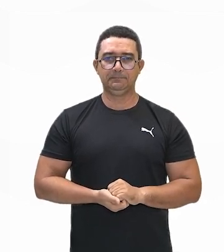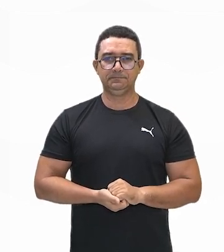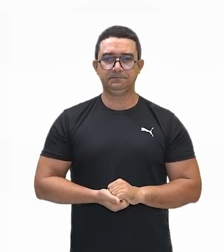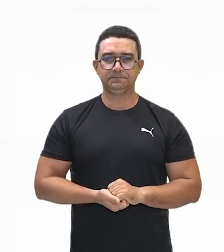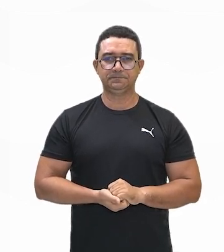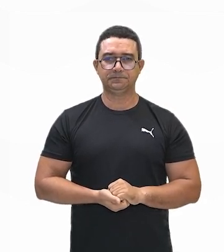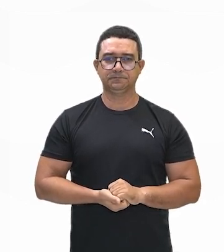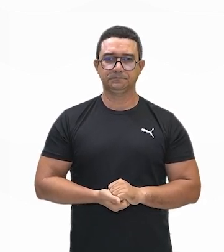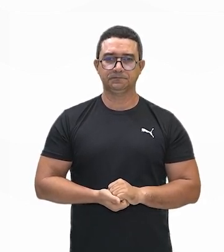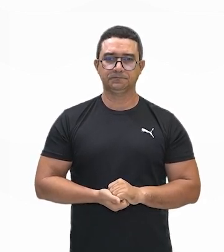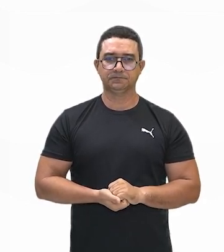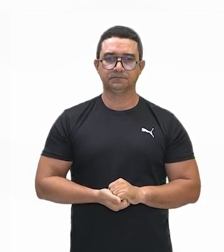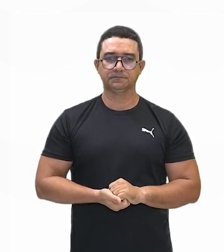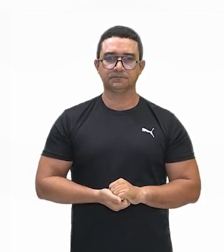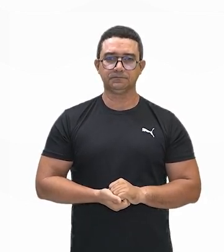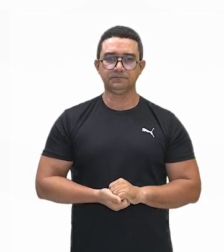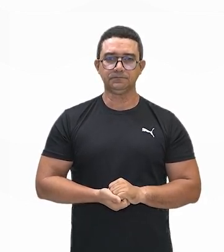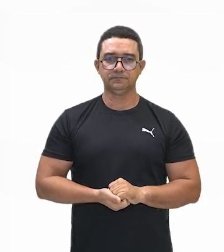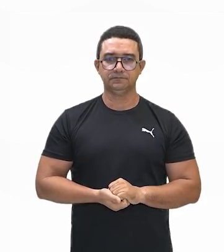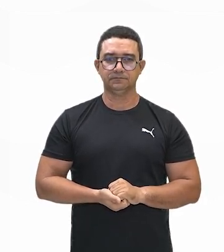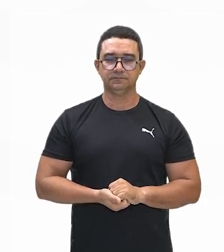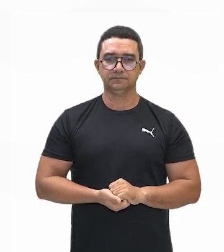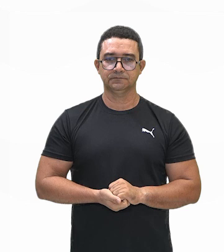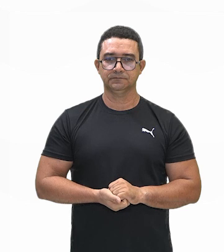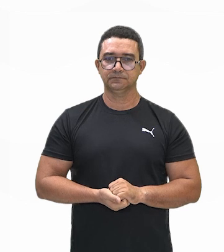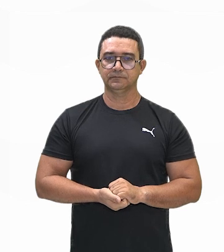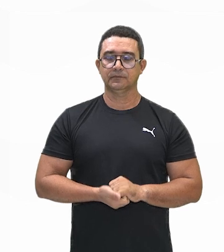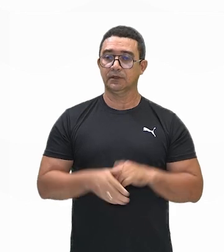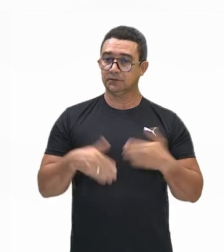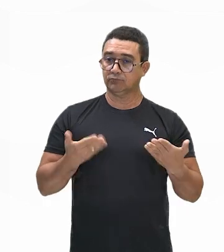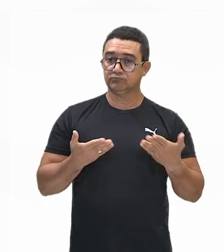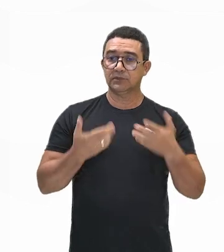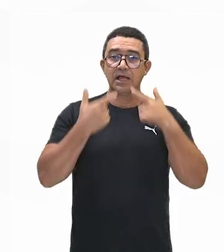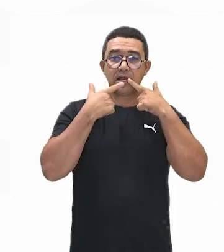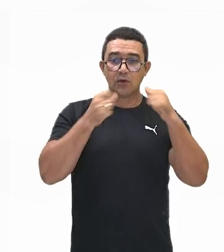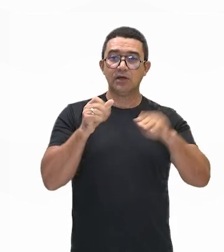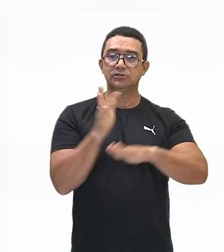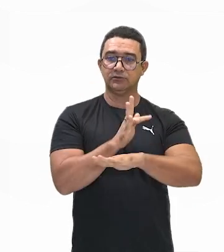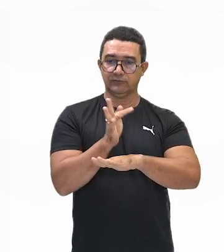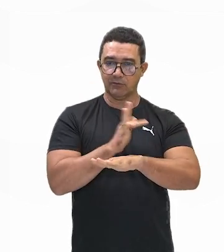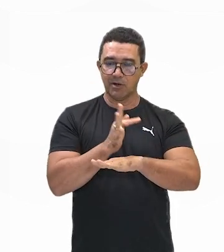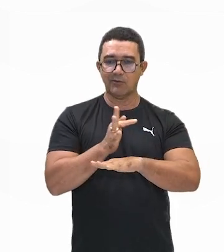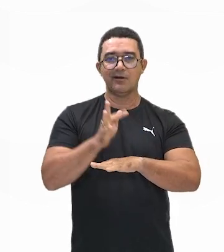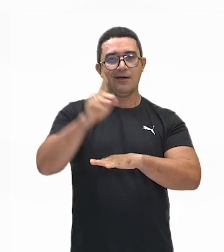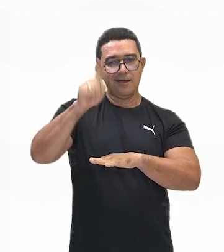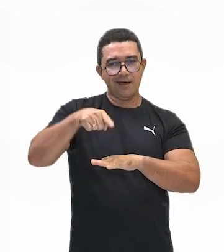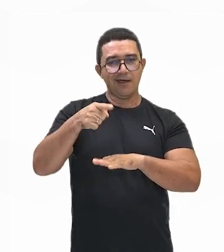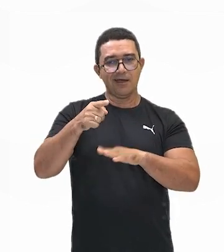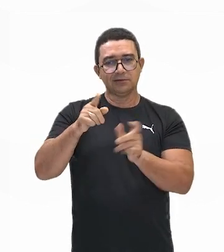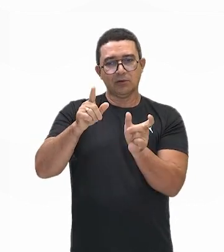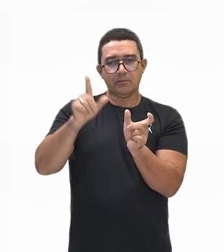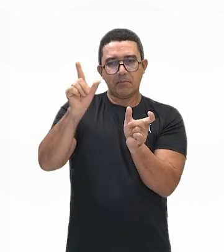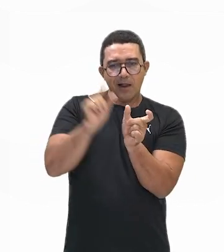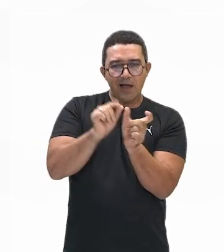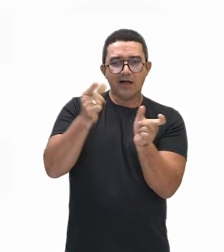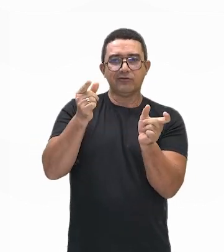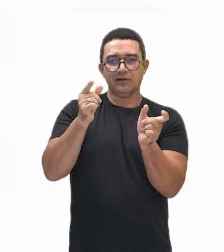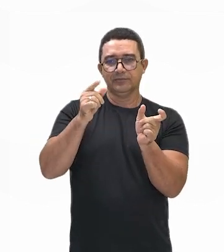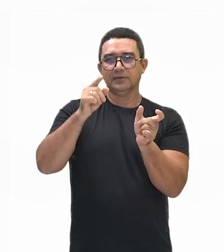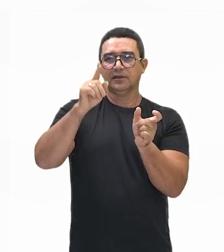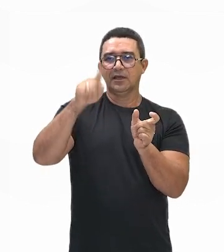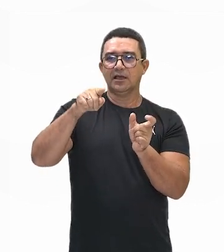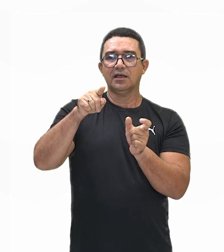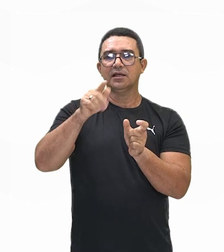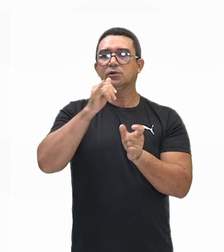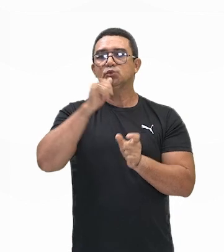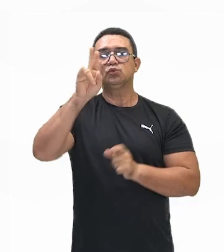they are used for easier flow and faster speech. Então, na linguagem informal, elas são usadas, né? As contrações ou